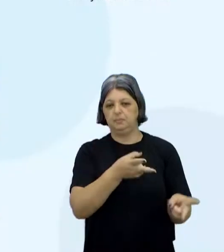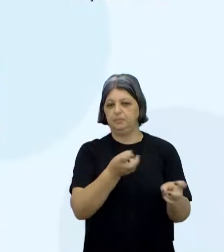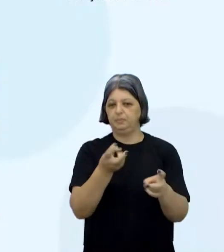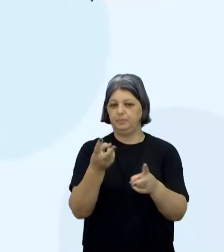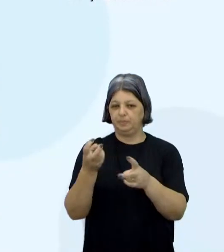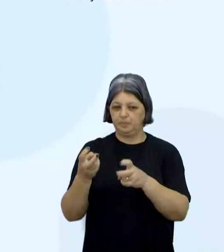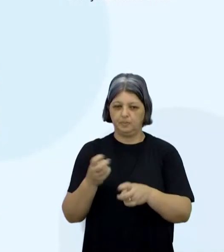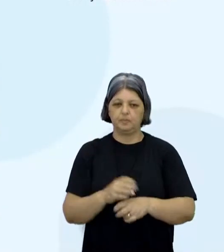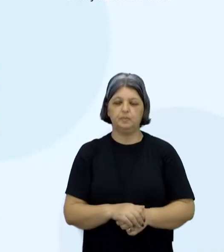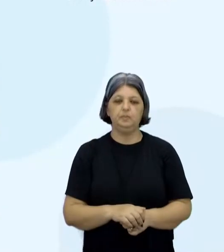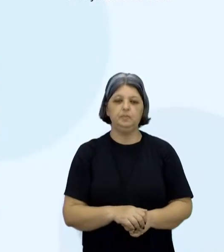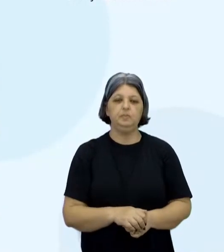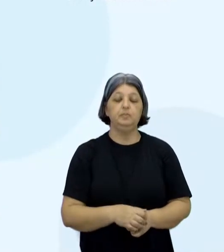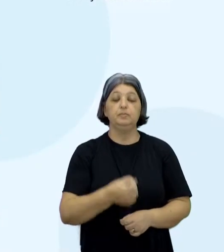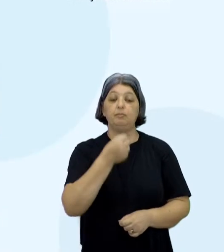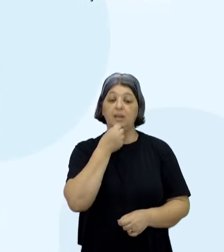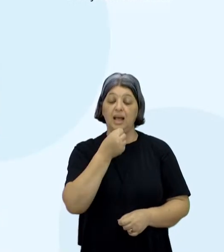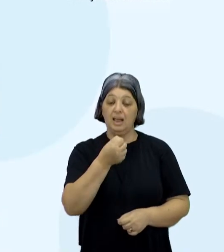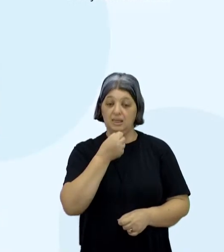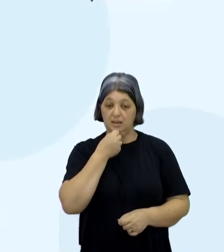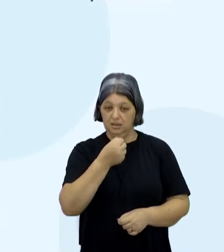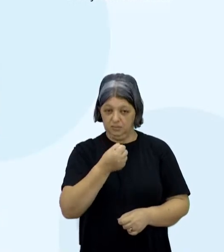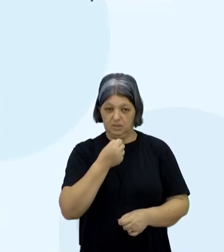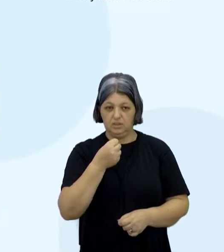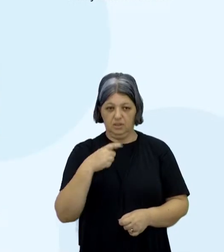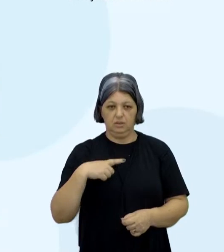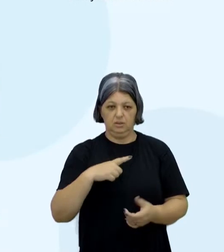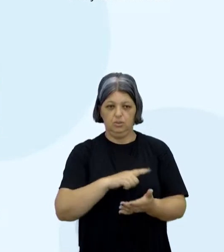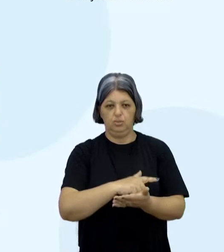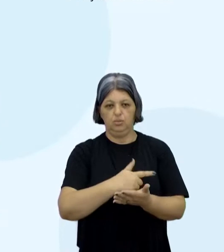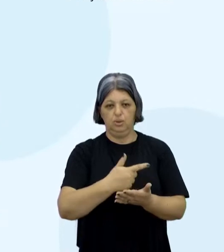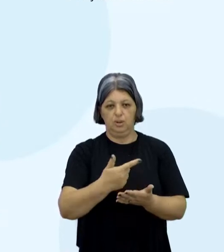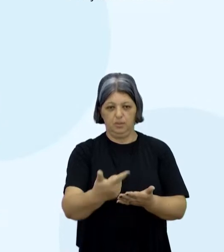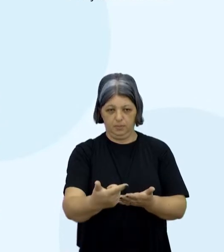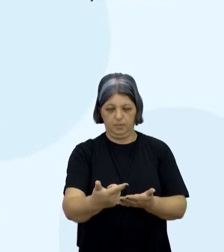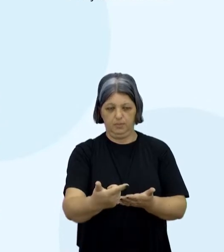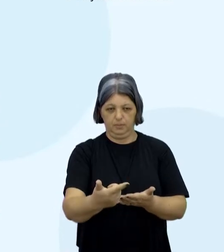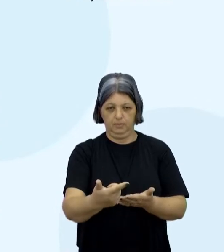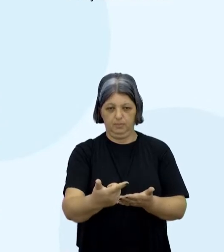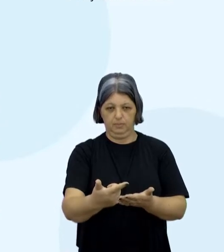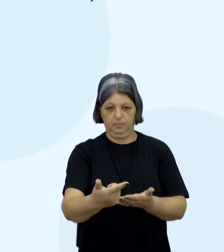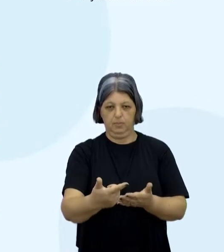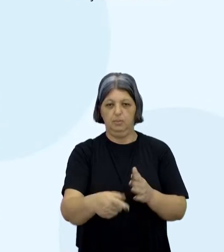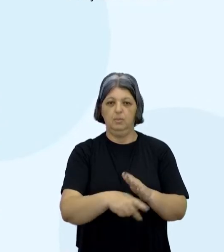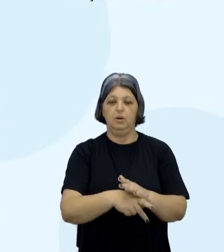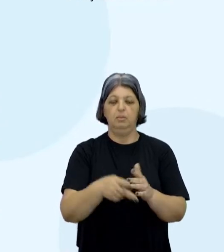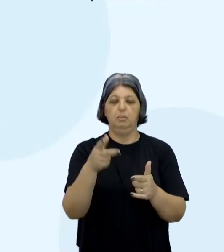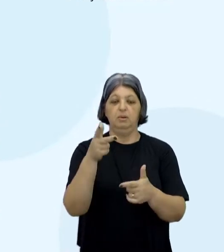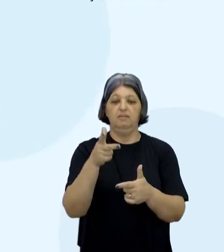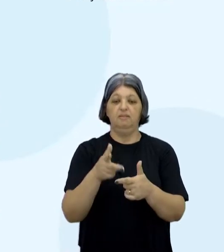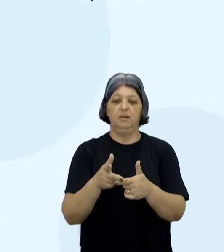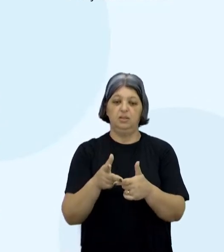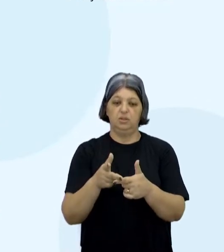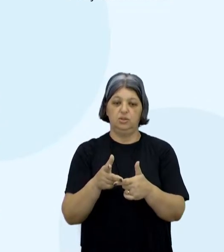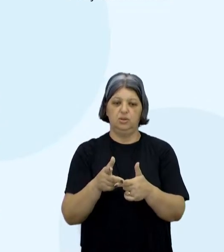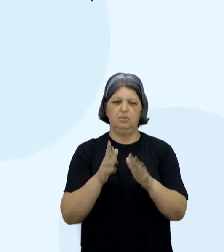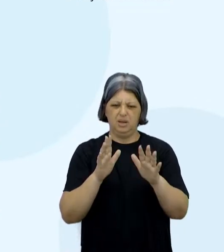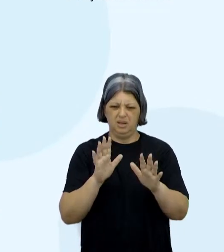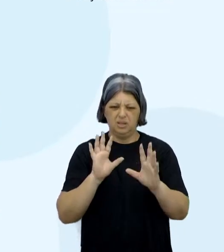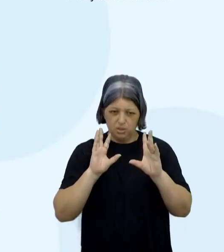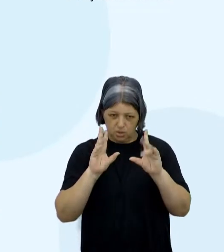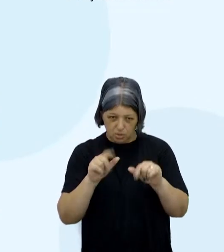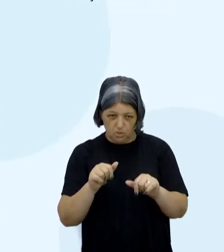tá? Então essa entrevista, ela está lá no jornal e em formato de vídeo, tá? Mas toda a